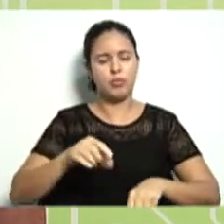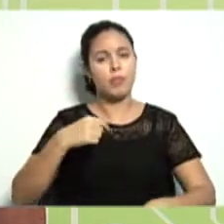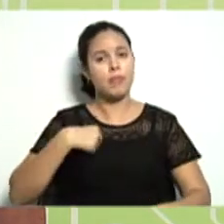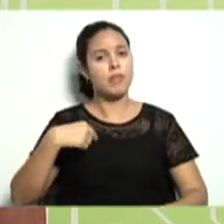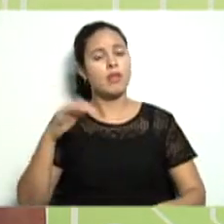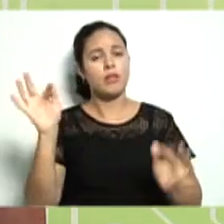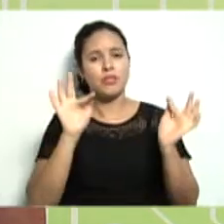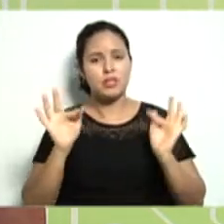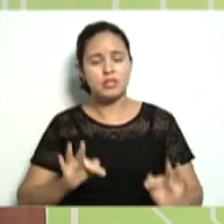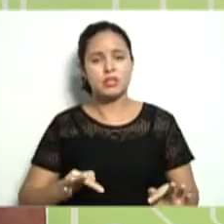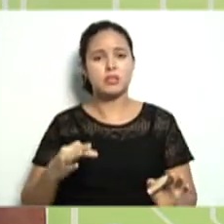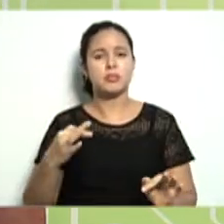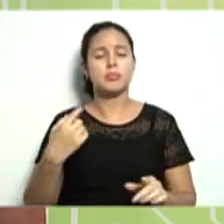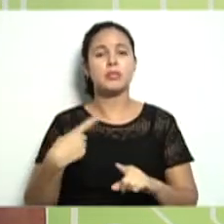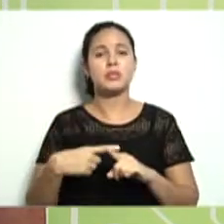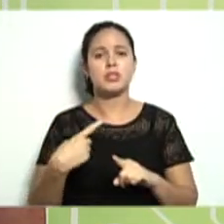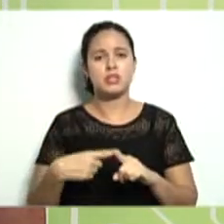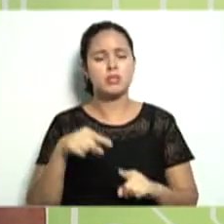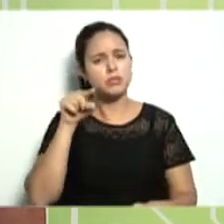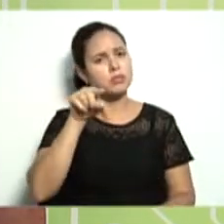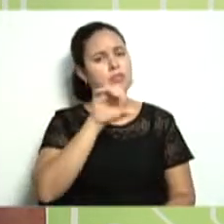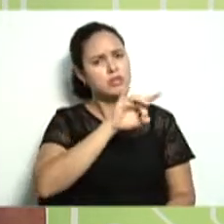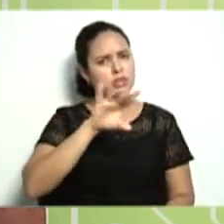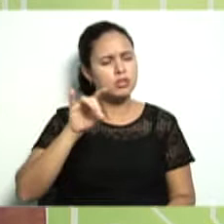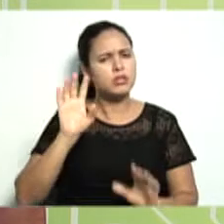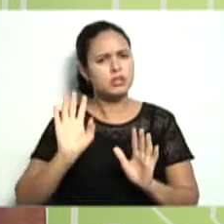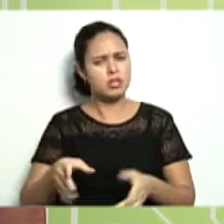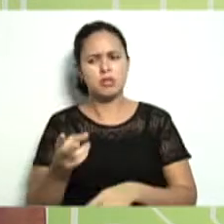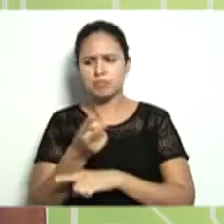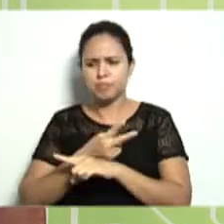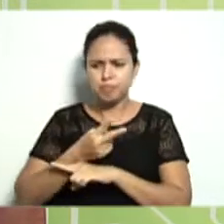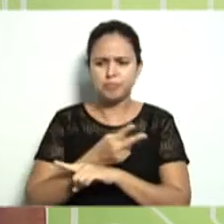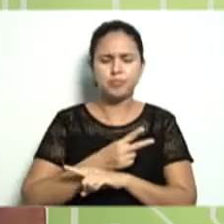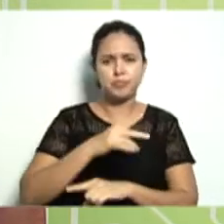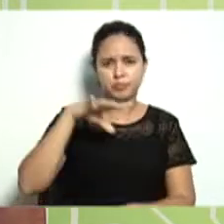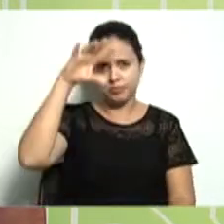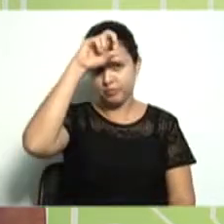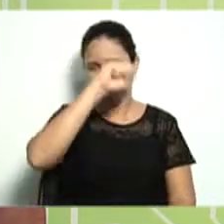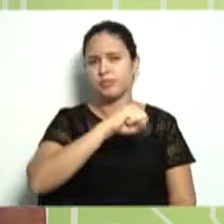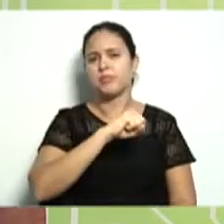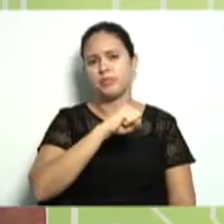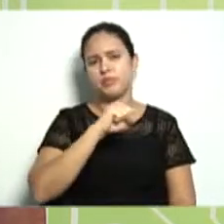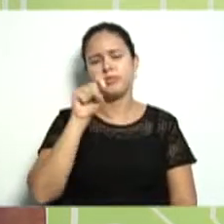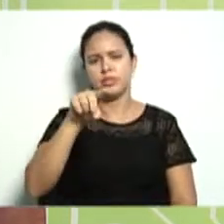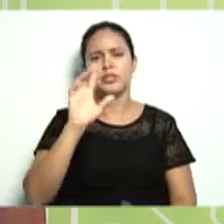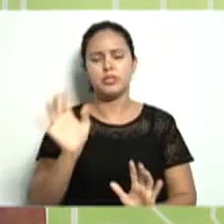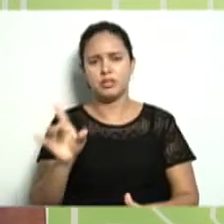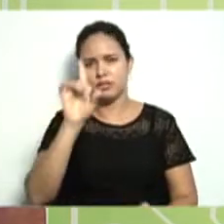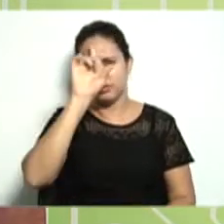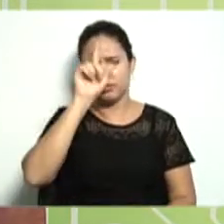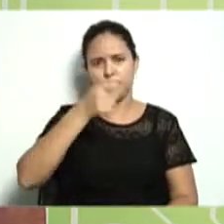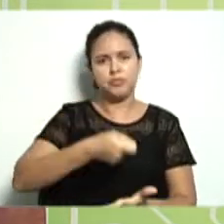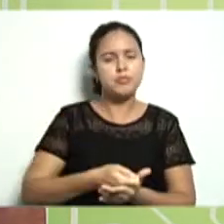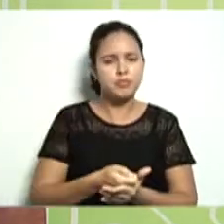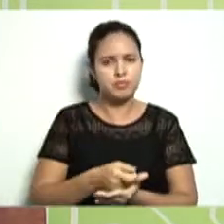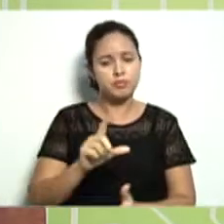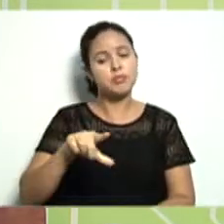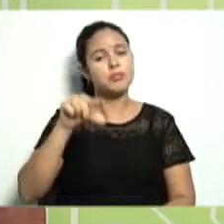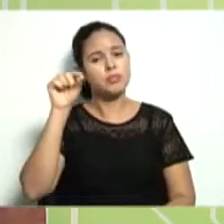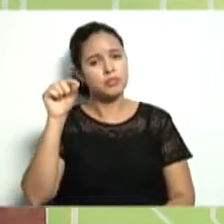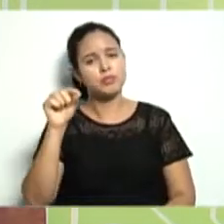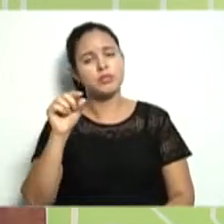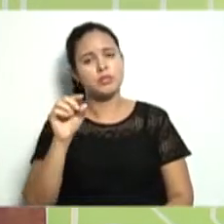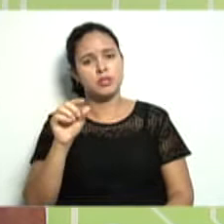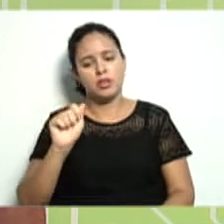feliz, professora, porque eles já estão buscando conhecimento, eles já escolheram aí fazer o técnico em